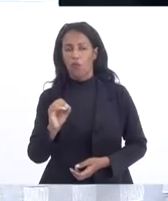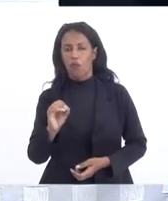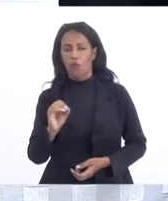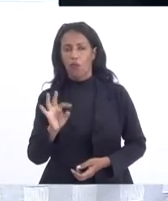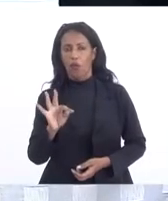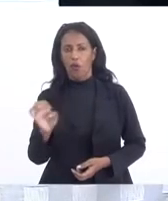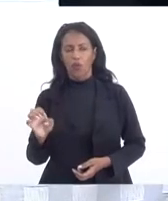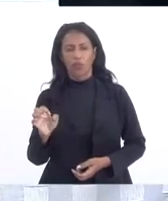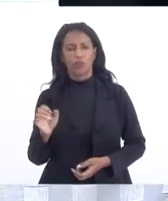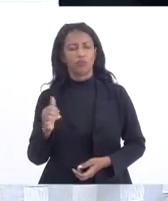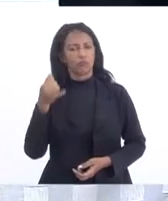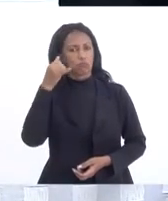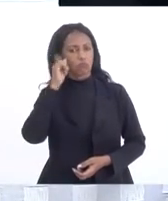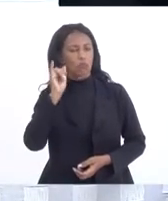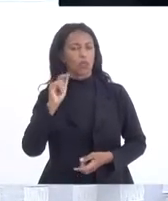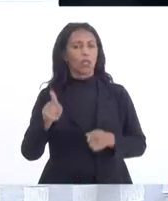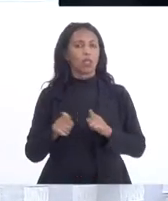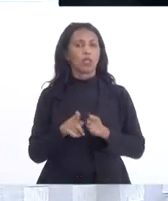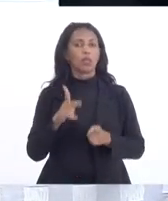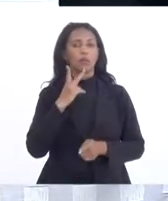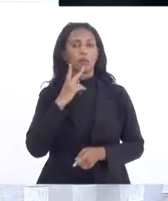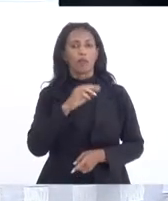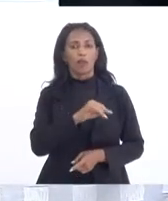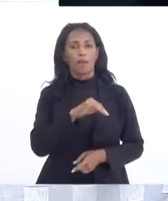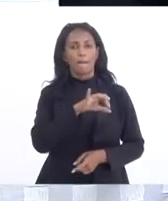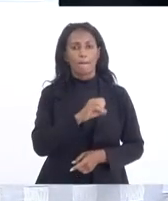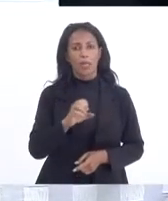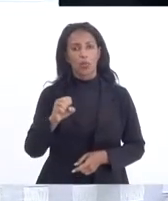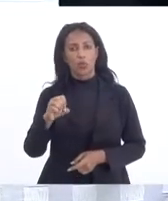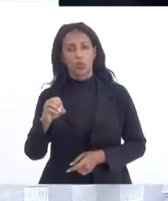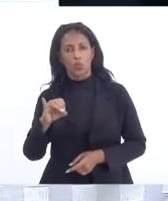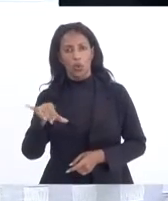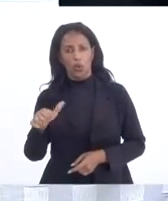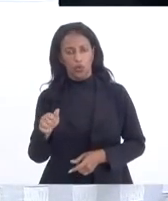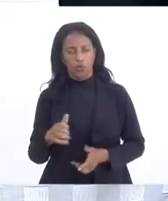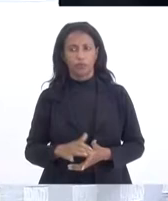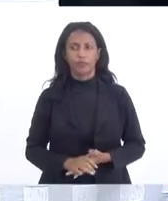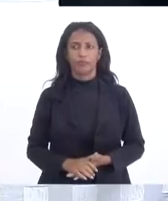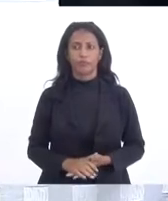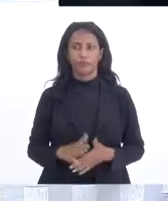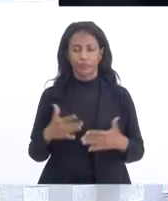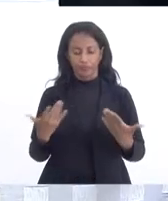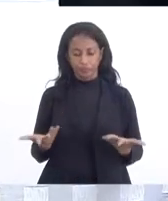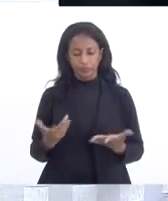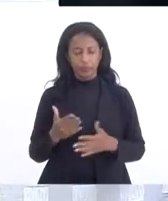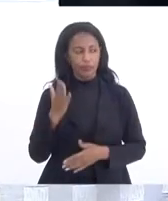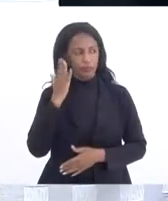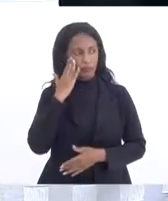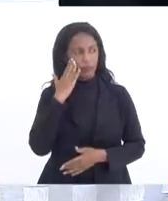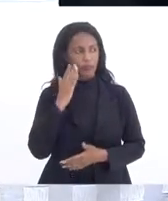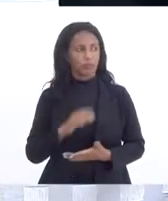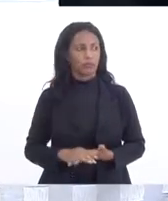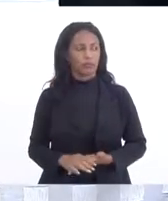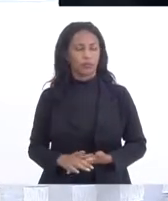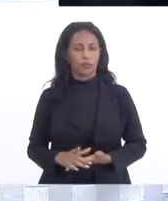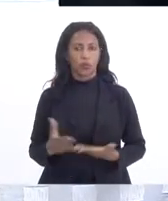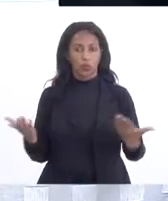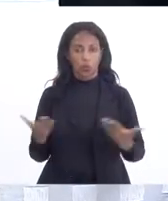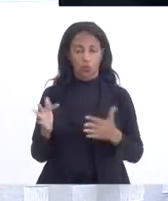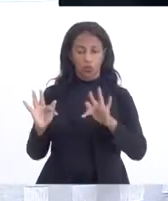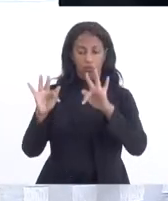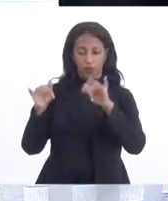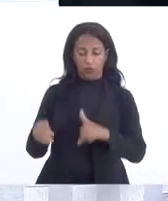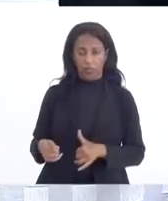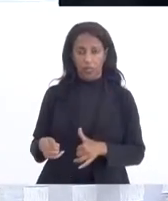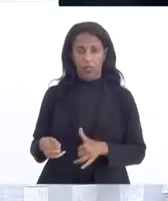do frigorífico, e também da questão do milho e da soja. Né? Então, a gente sai daqui com um